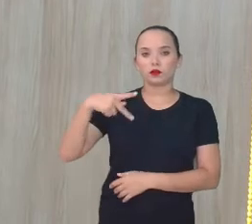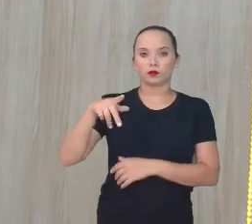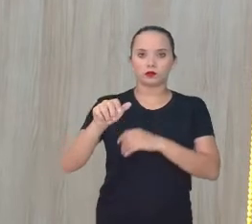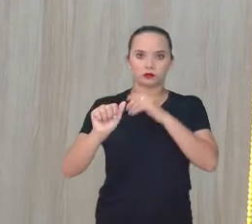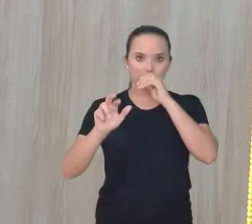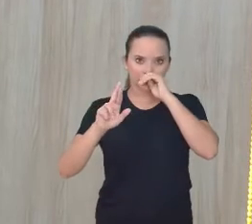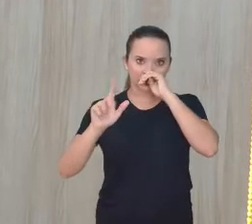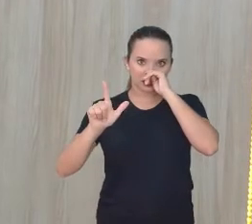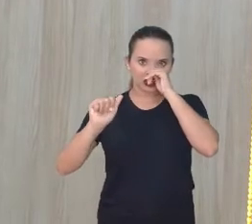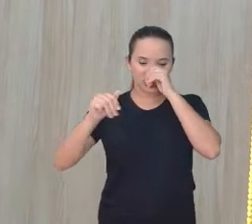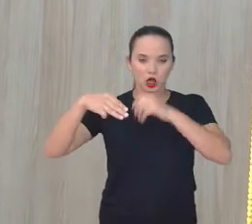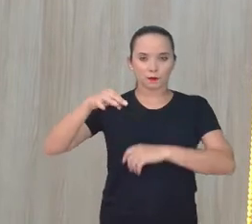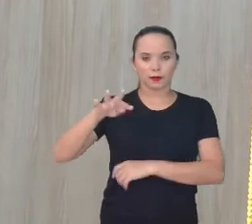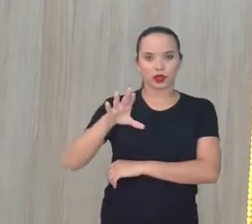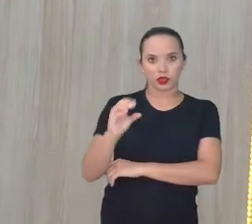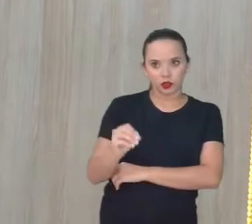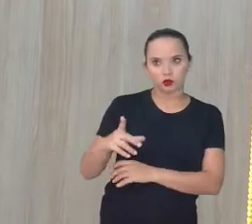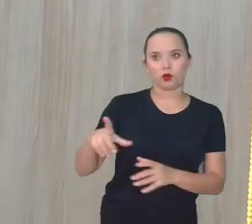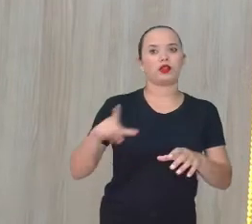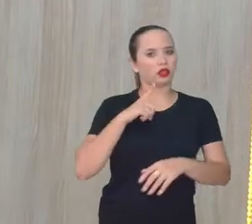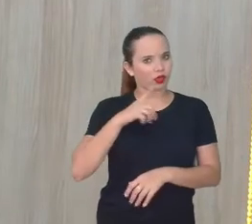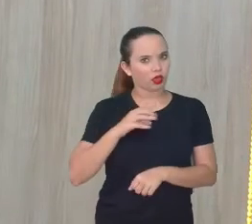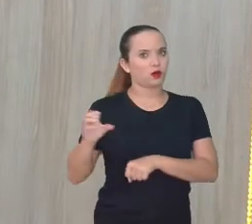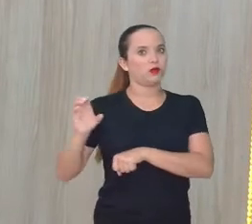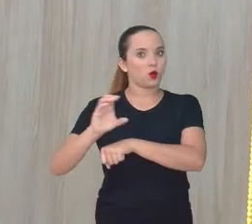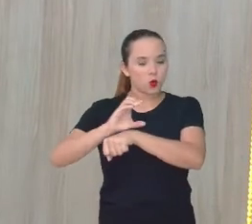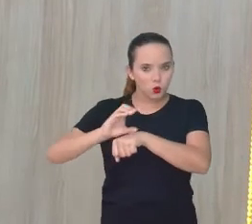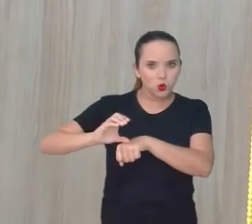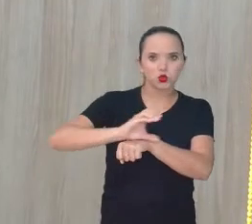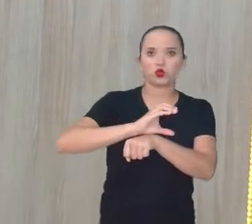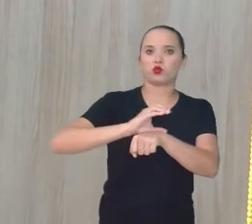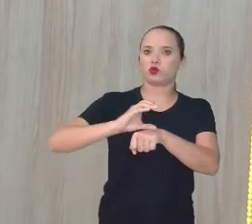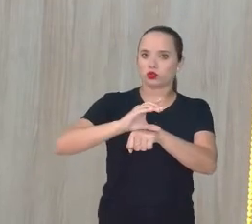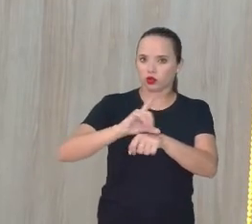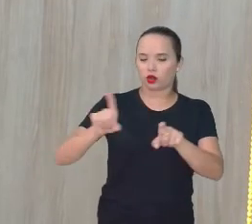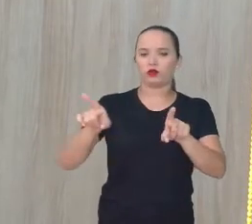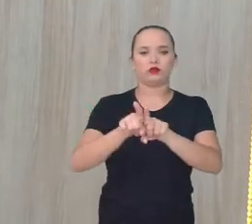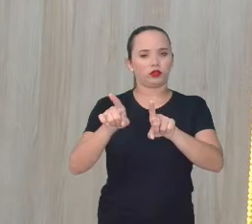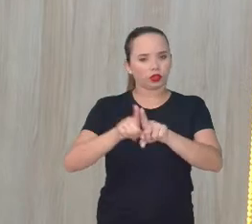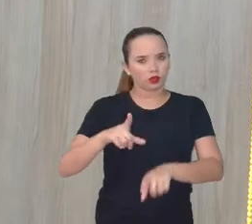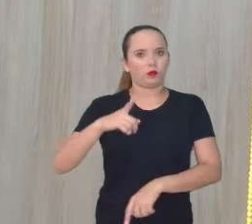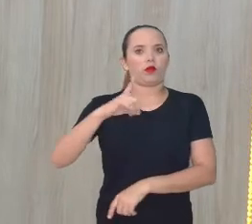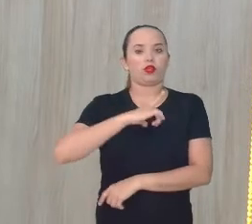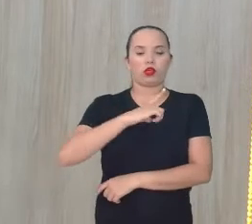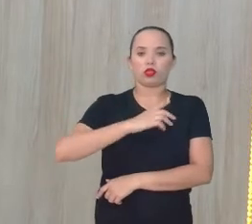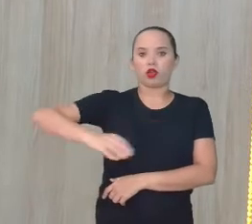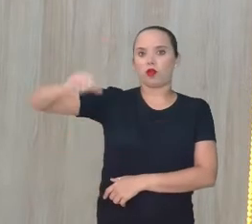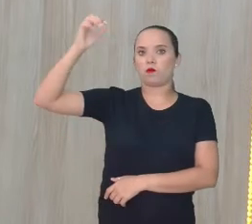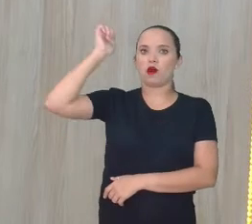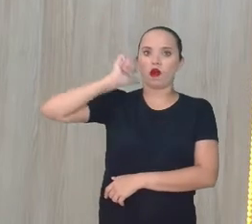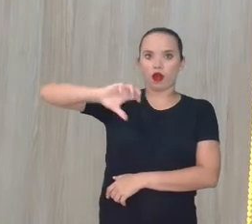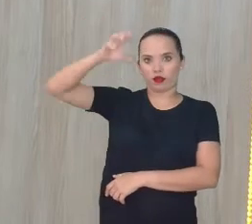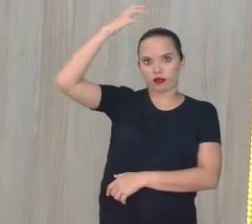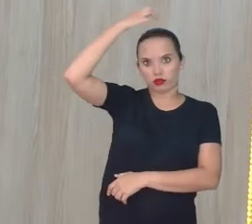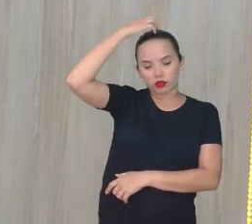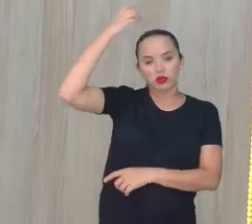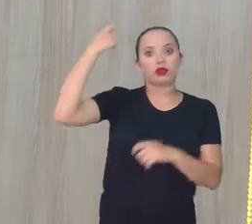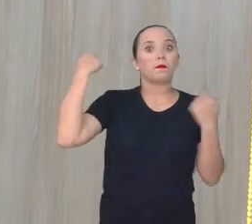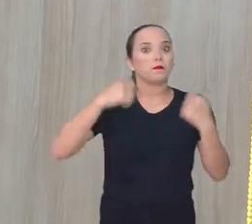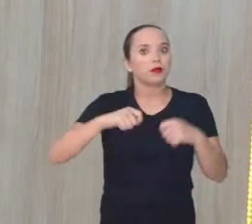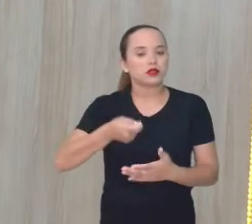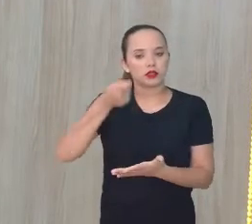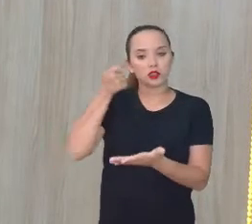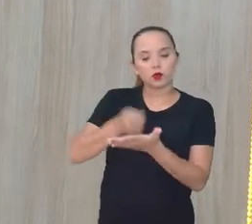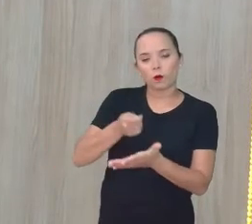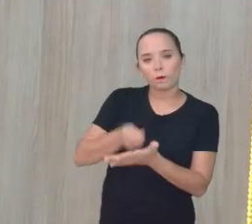Então, a gente tem uma constituição, tem a rainha, mas ela tem que obedecer à constituição,